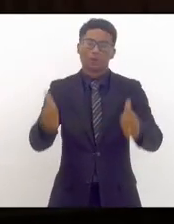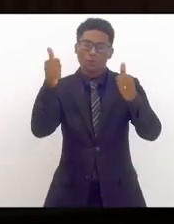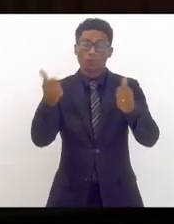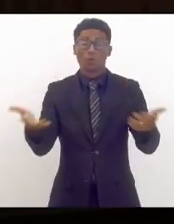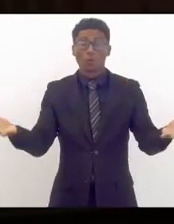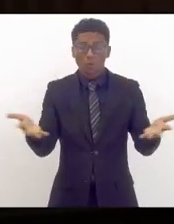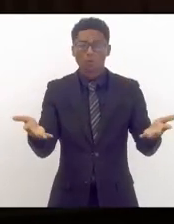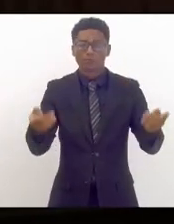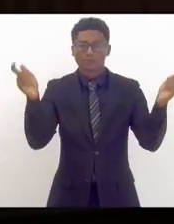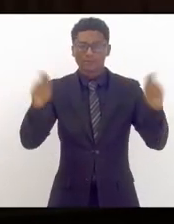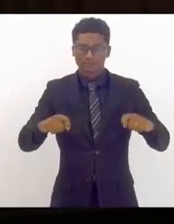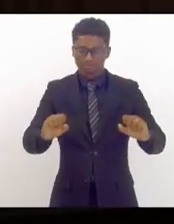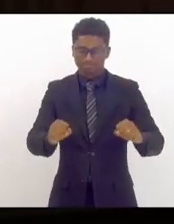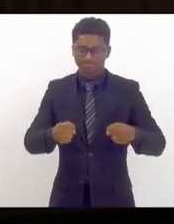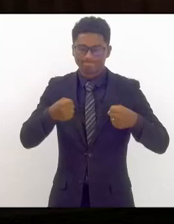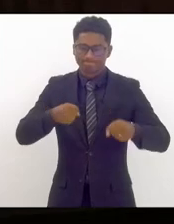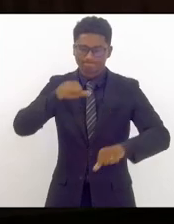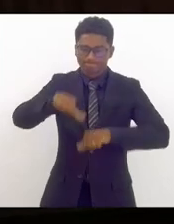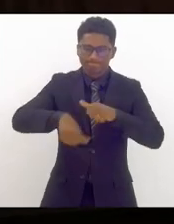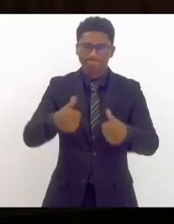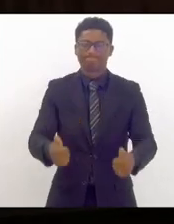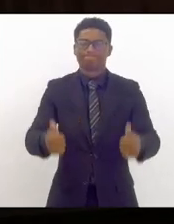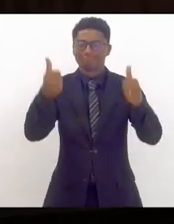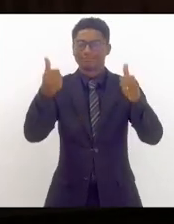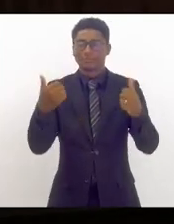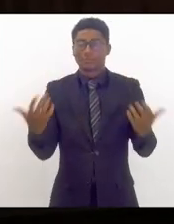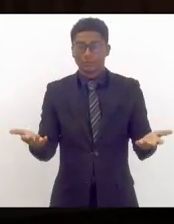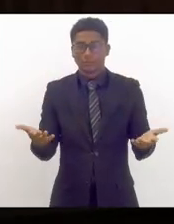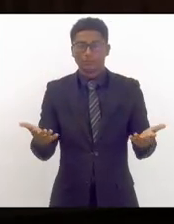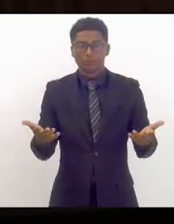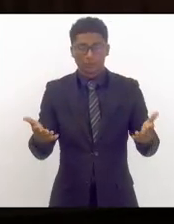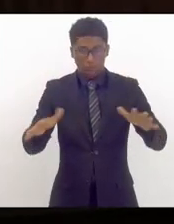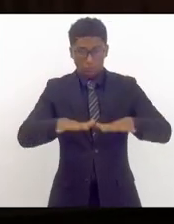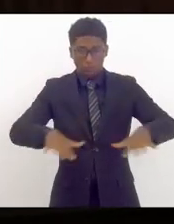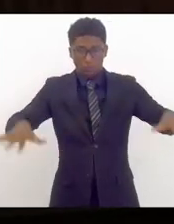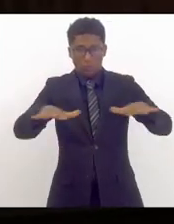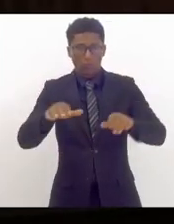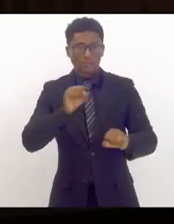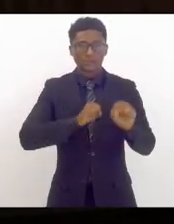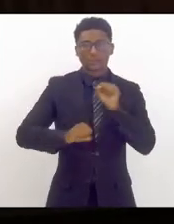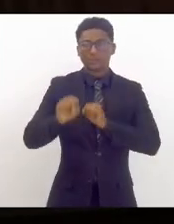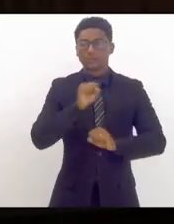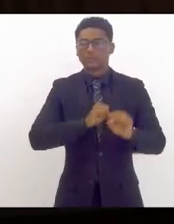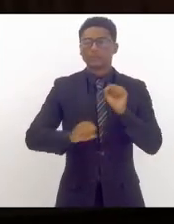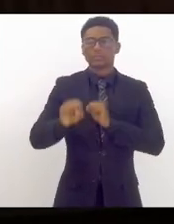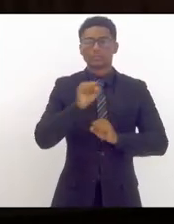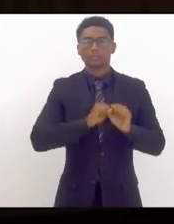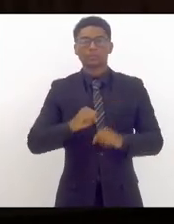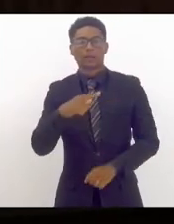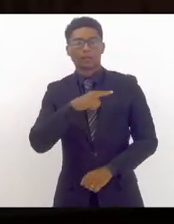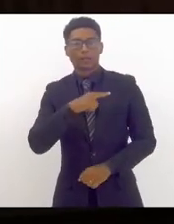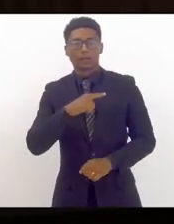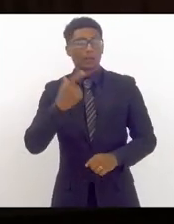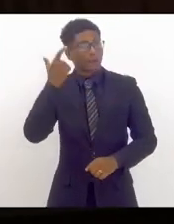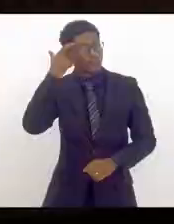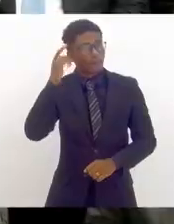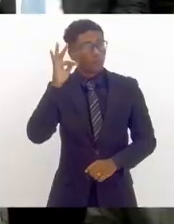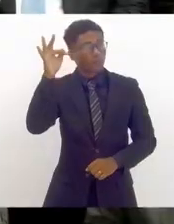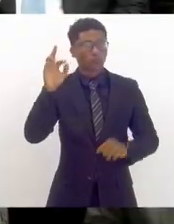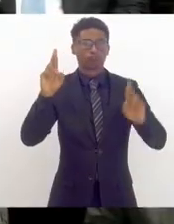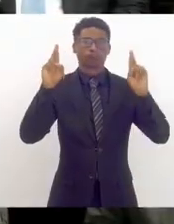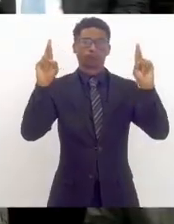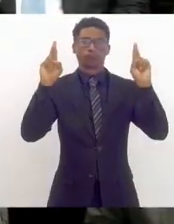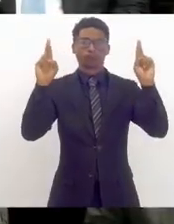todo início vem acompanhado de muita expectativa e um singelo sentimento, esperança. É